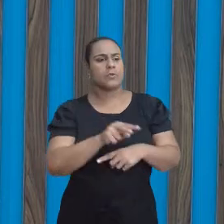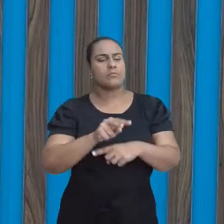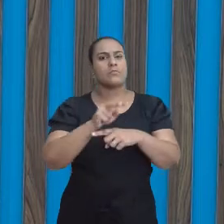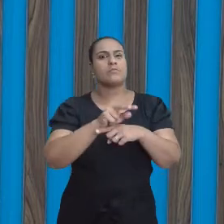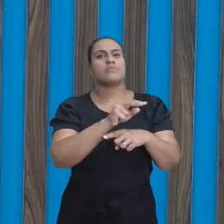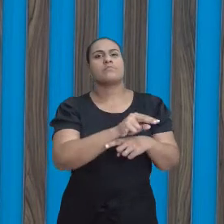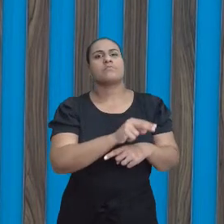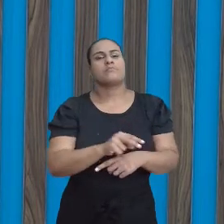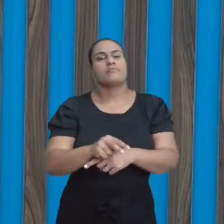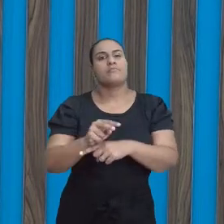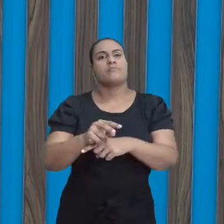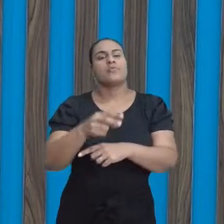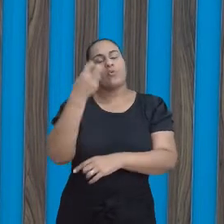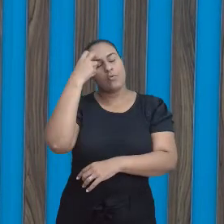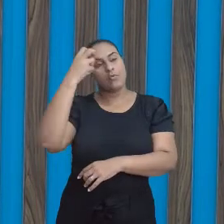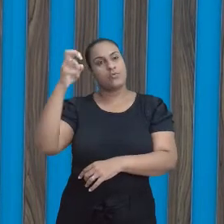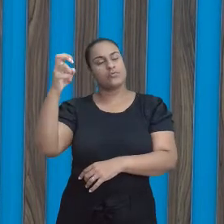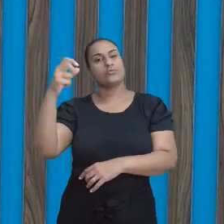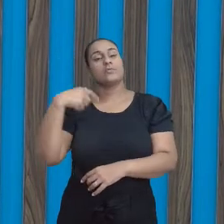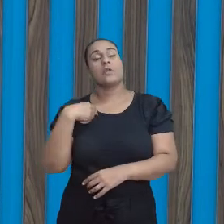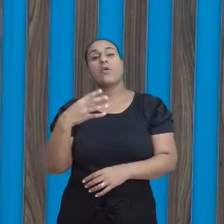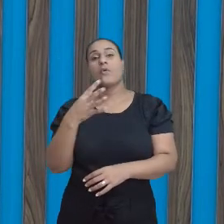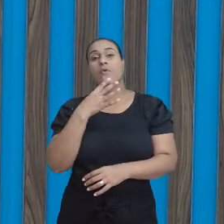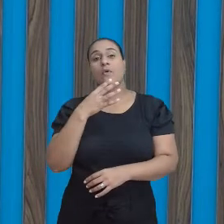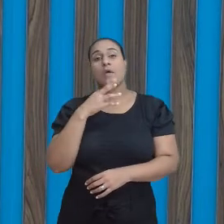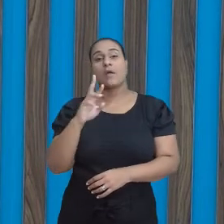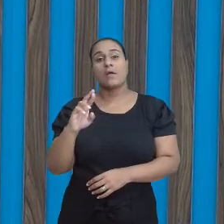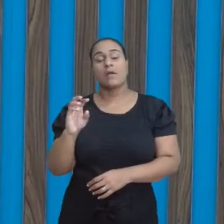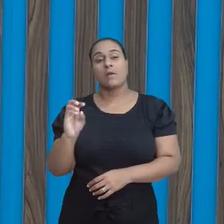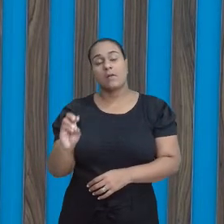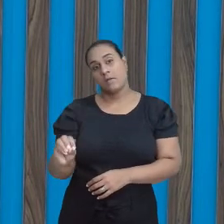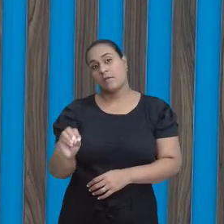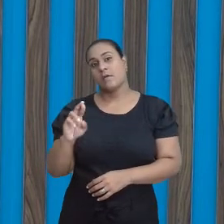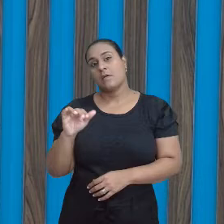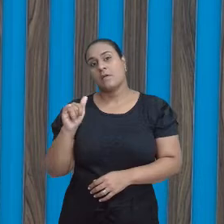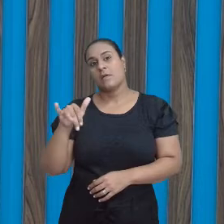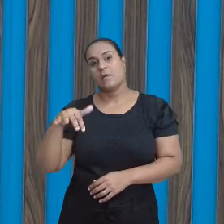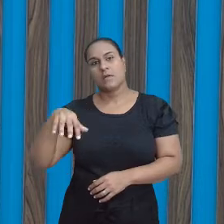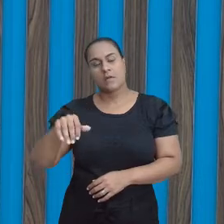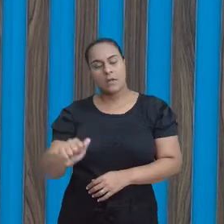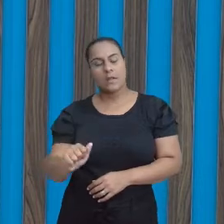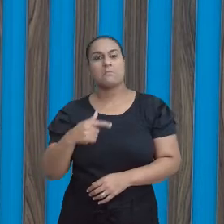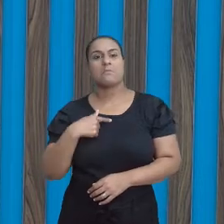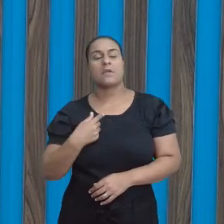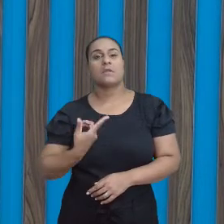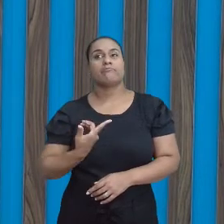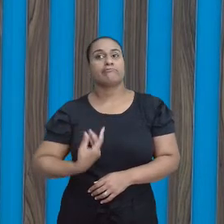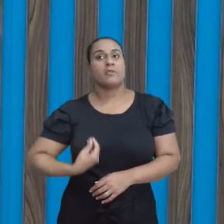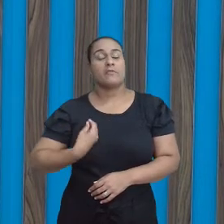eu fui, não para Roraima, eu conheci Roraima, Vanessa, mas passei 10 anos da minha vida em Rondônia e acompanhei um